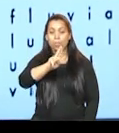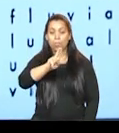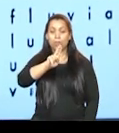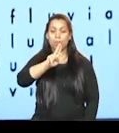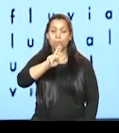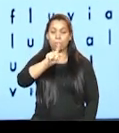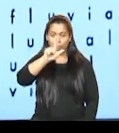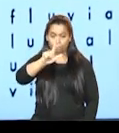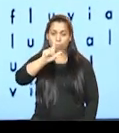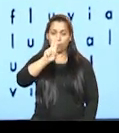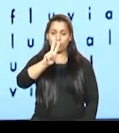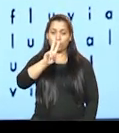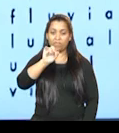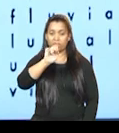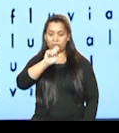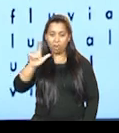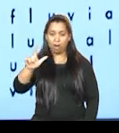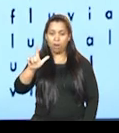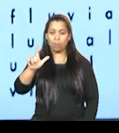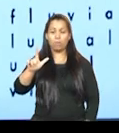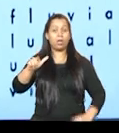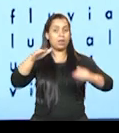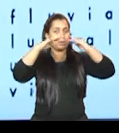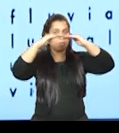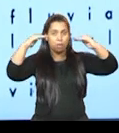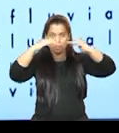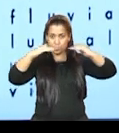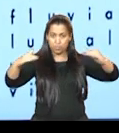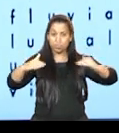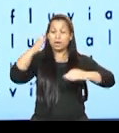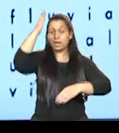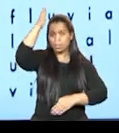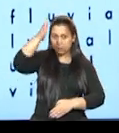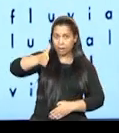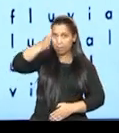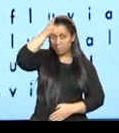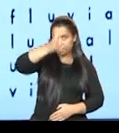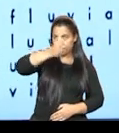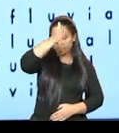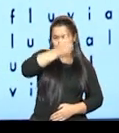está escrita deitada na horizontal numa linha, mas ela está em pé.